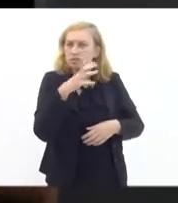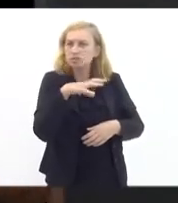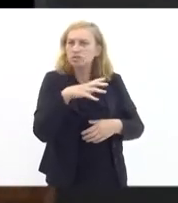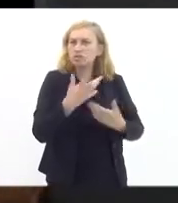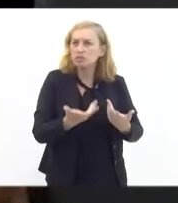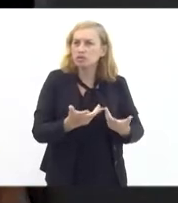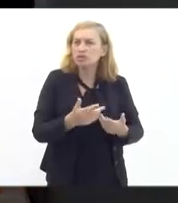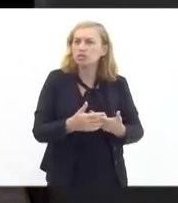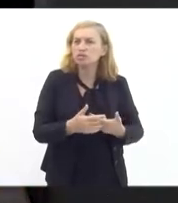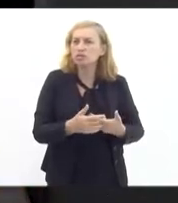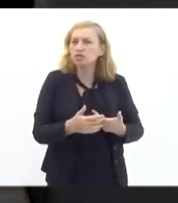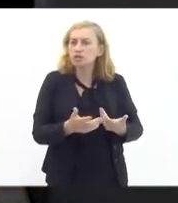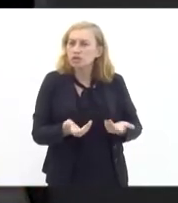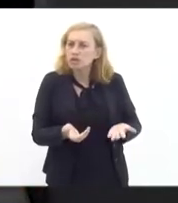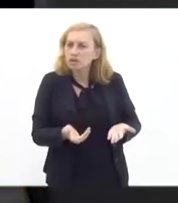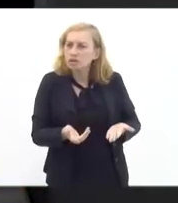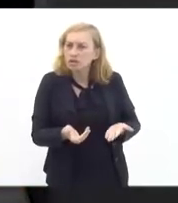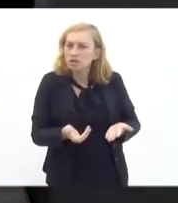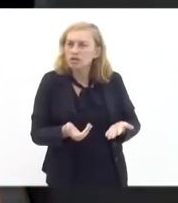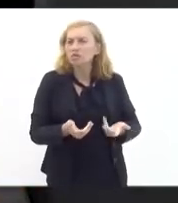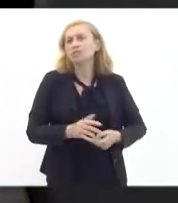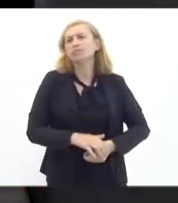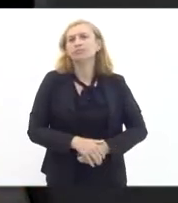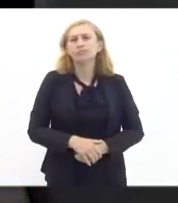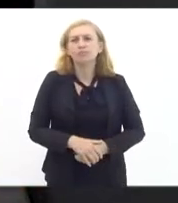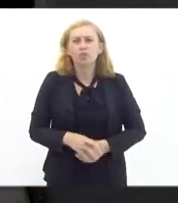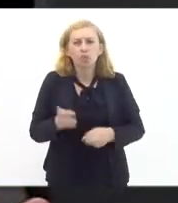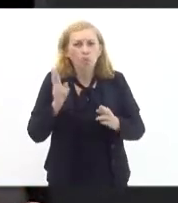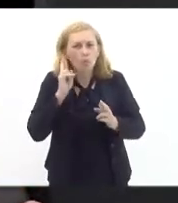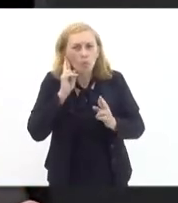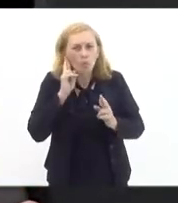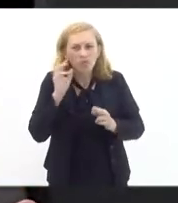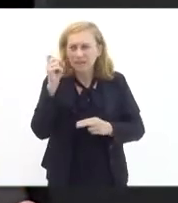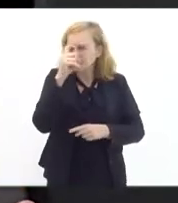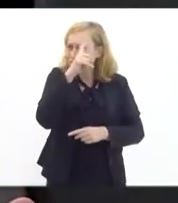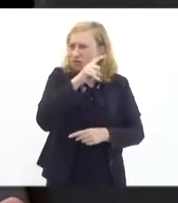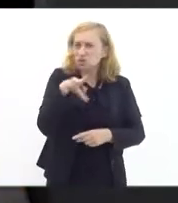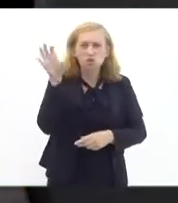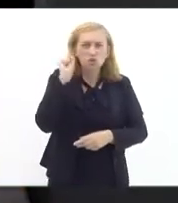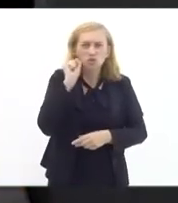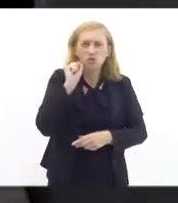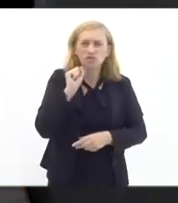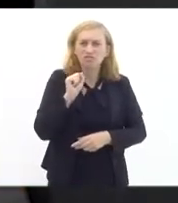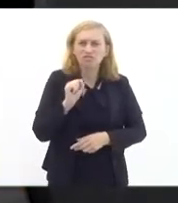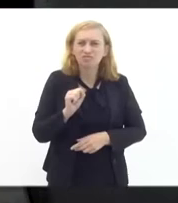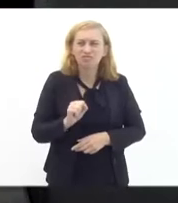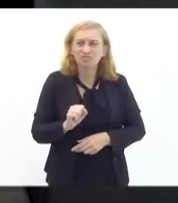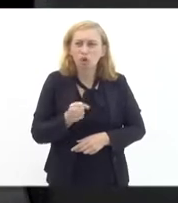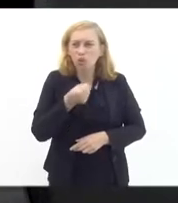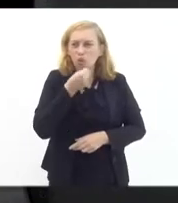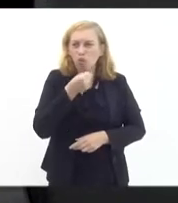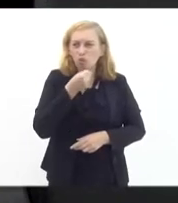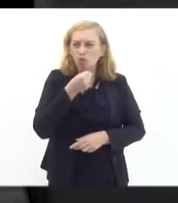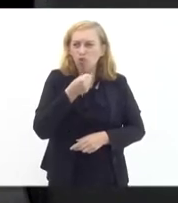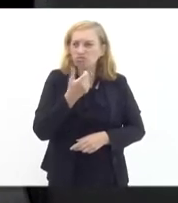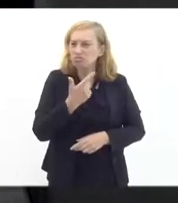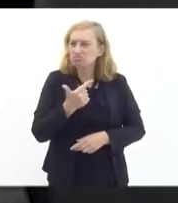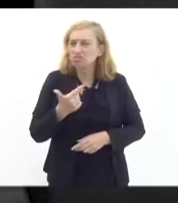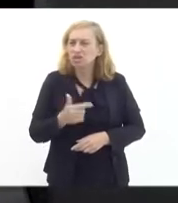numa, quase que numa simbiose mesmo. Isso existe, isso é um fato. Sim. Ah, ele, nós não olhamos os